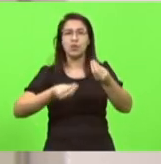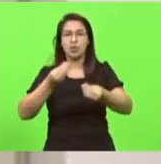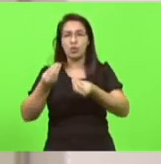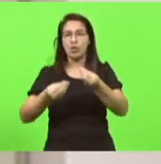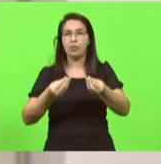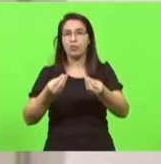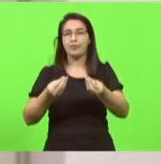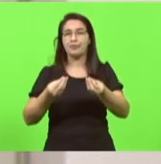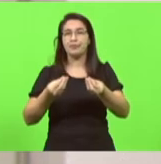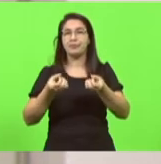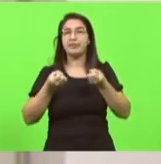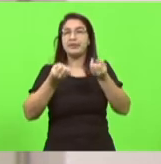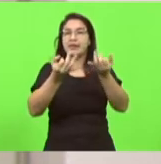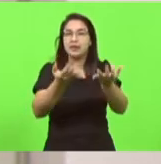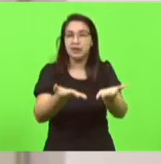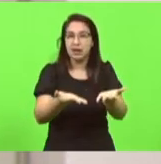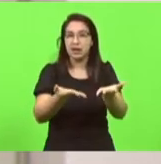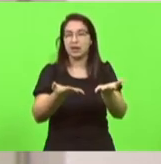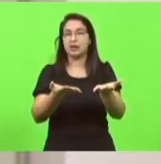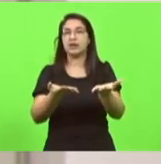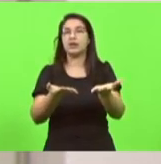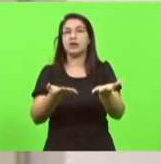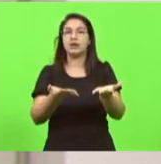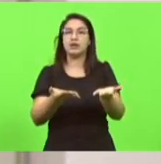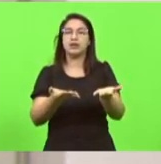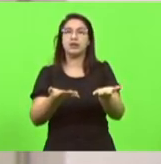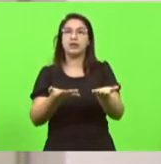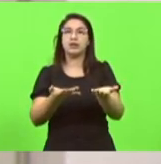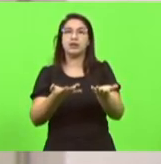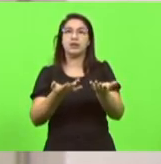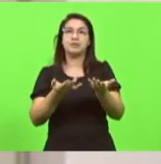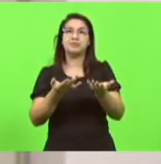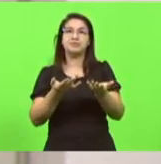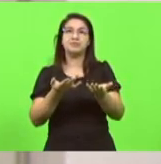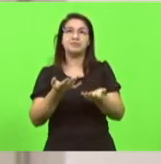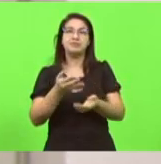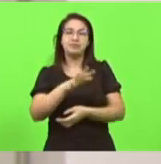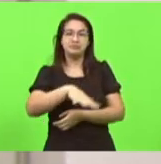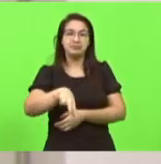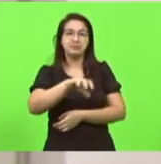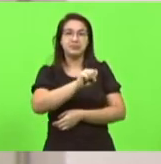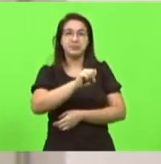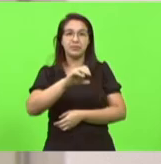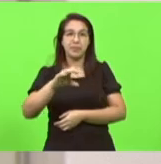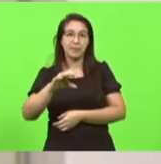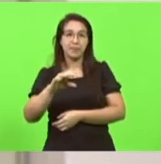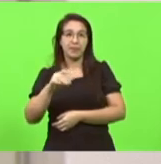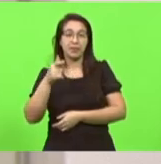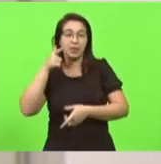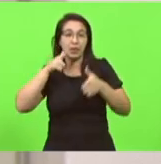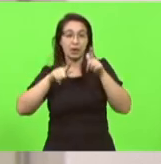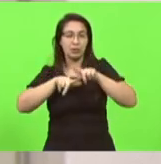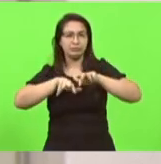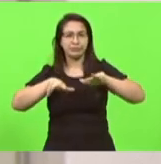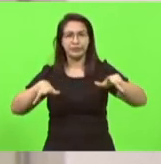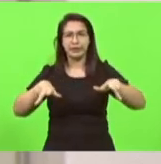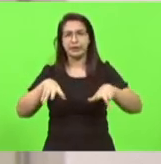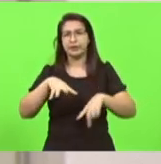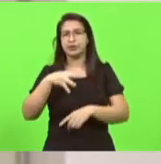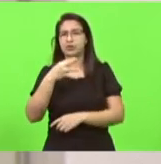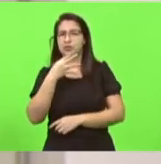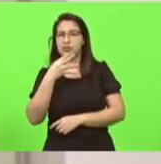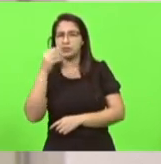oferecido para a comunidade jurídica catarinense oportunidades extraordinárias de conhecimento,